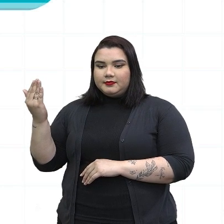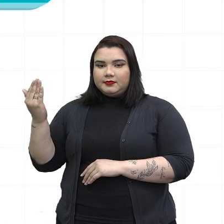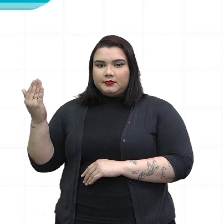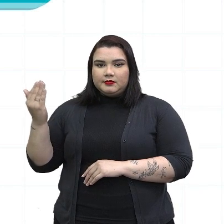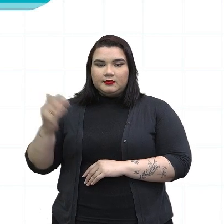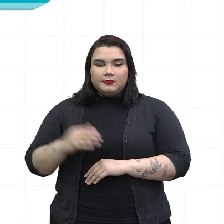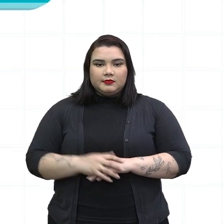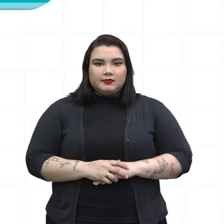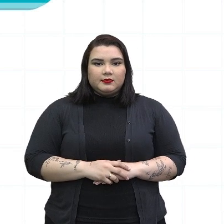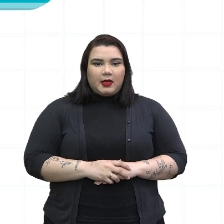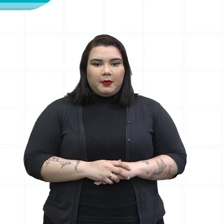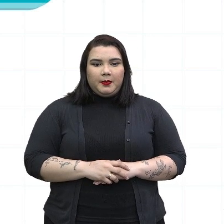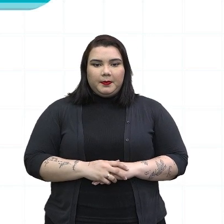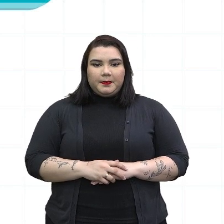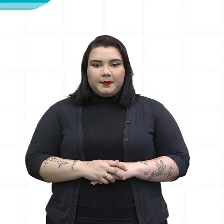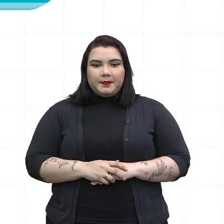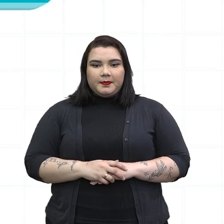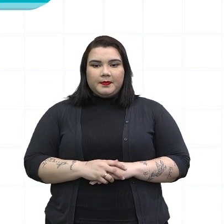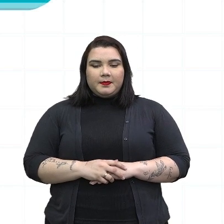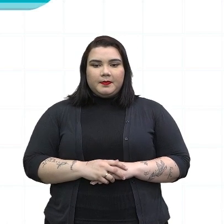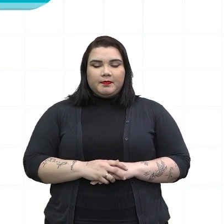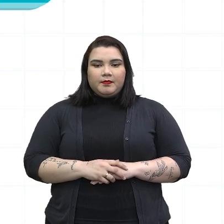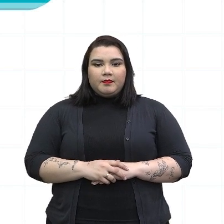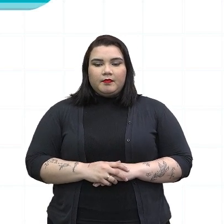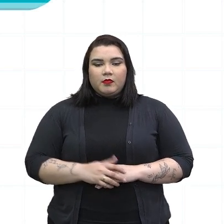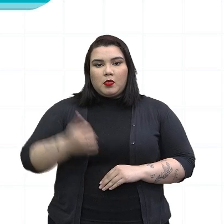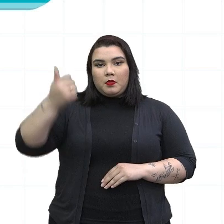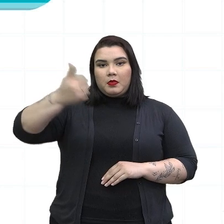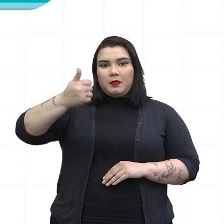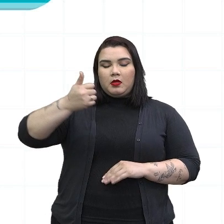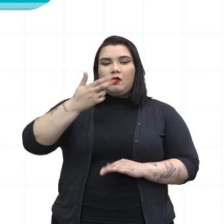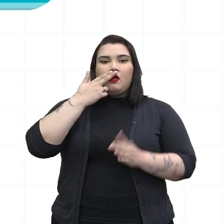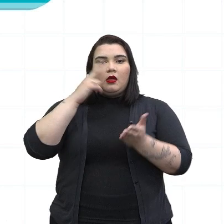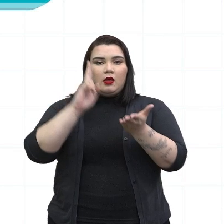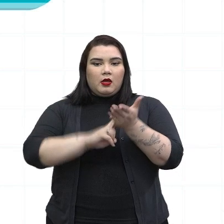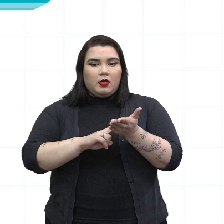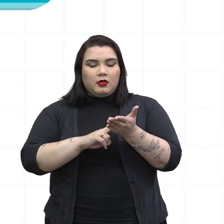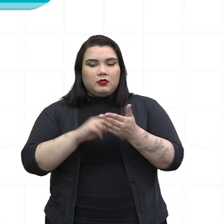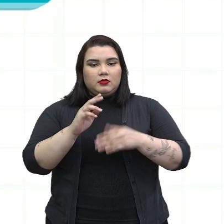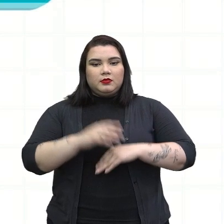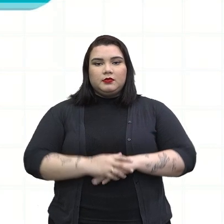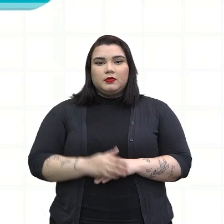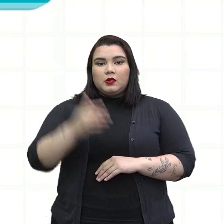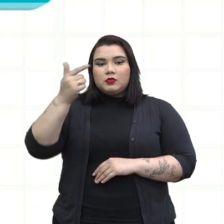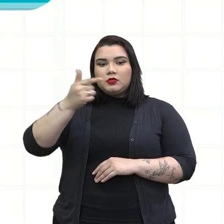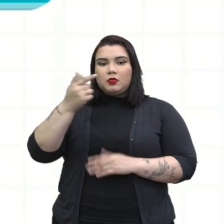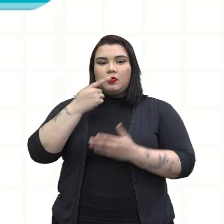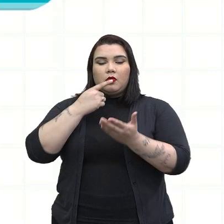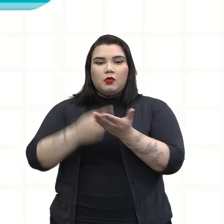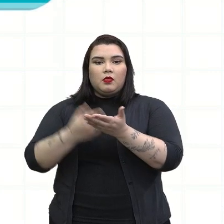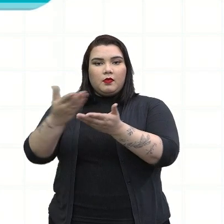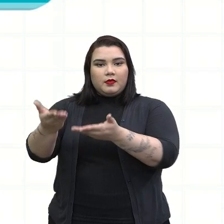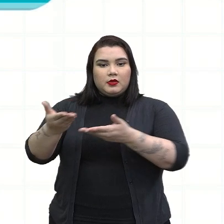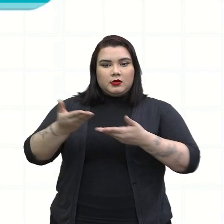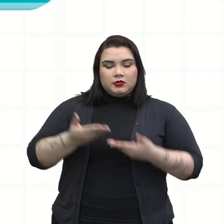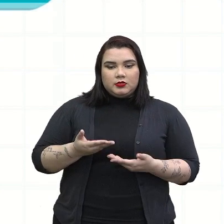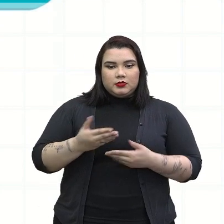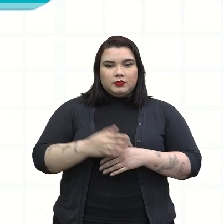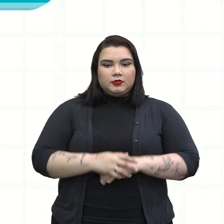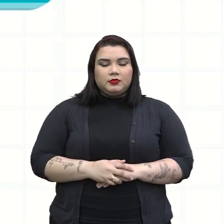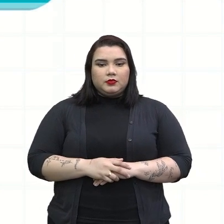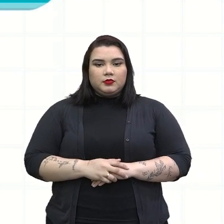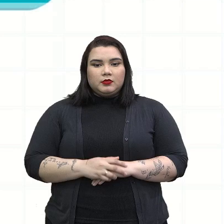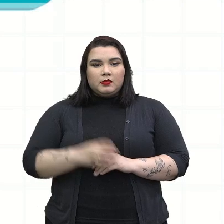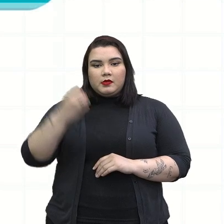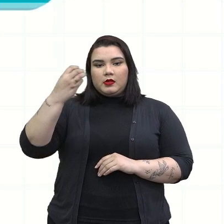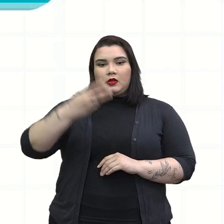postcard, newspaper. Letter é carta, invitation, convite, postcard é